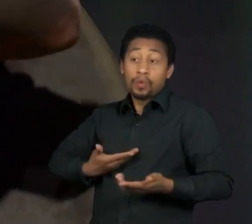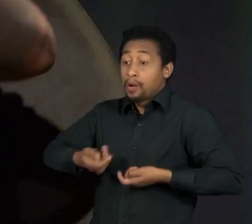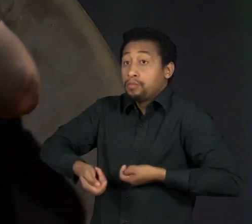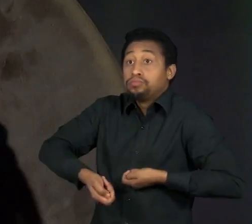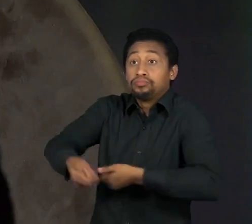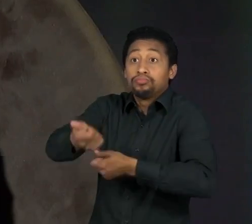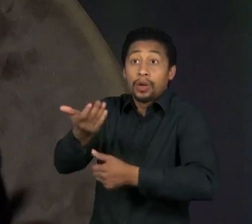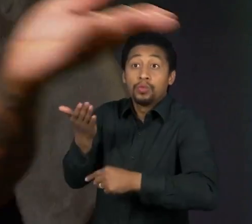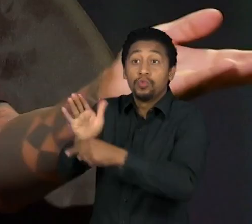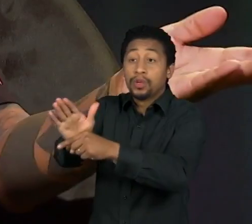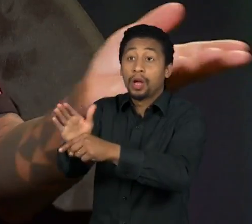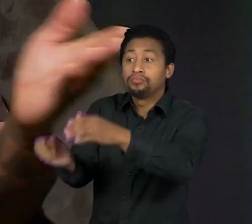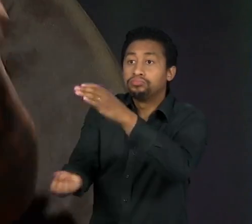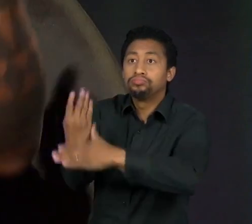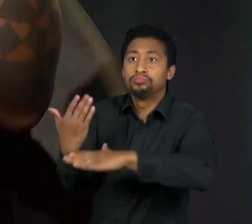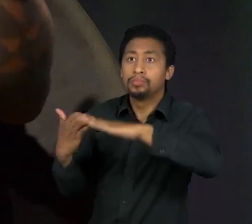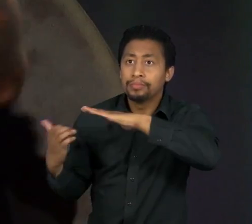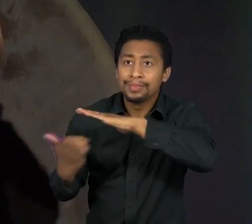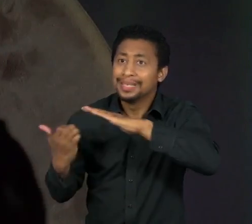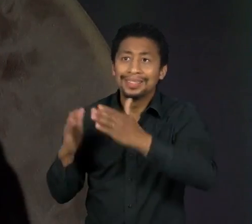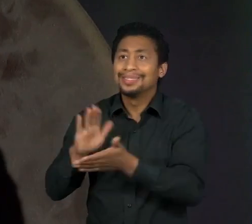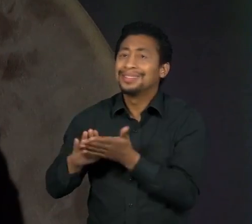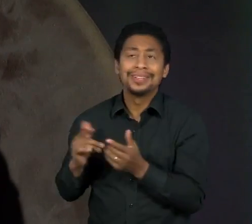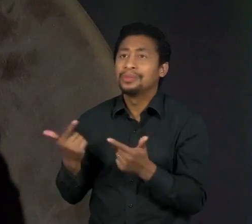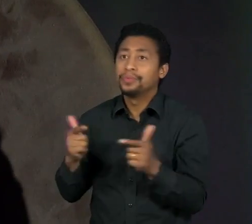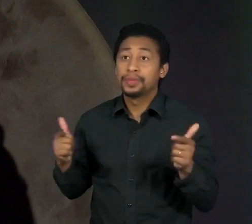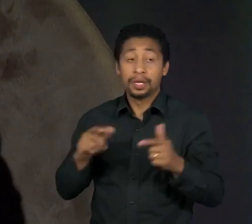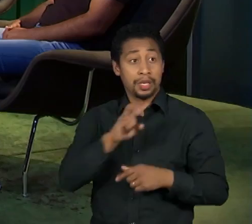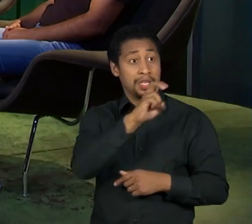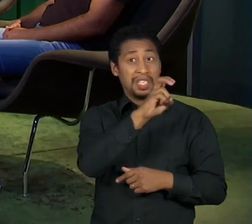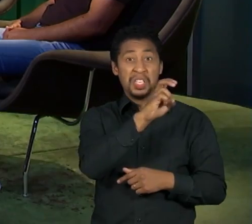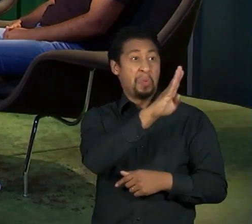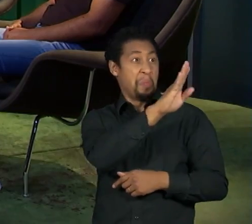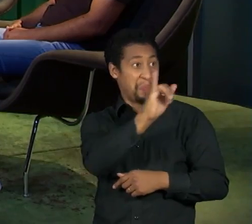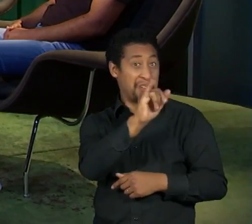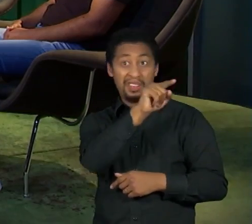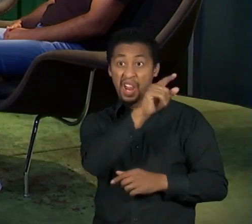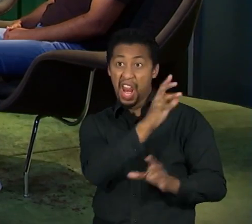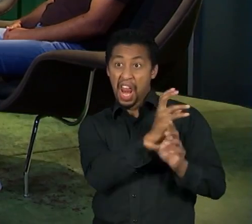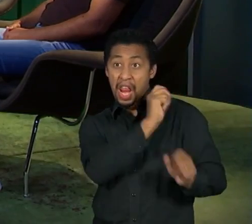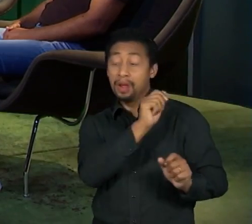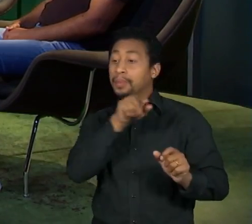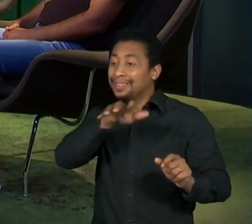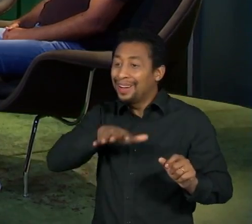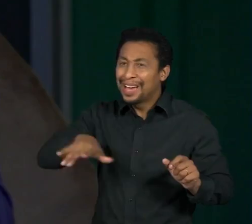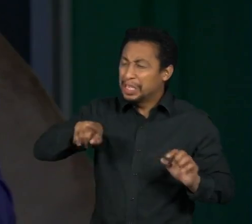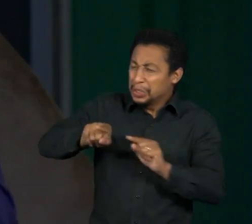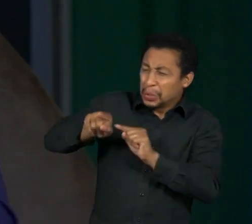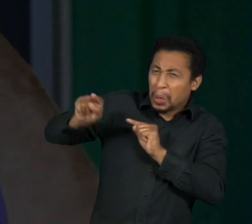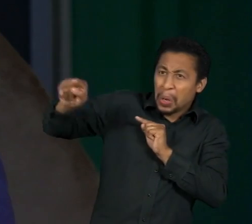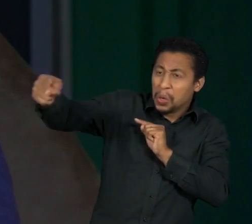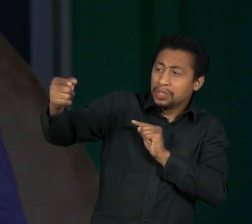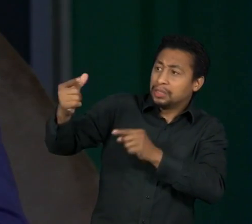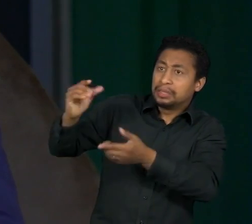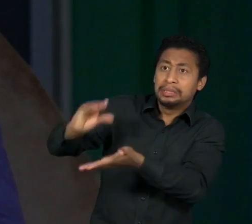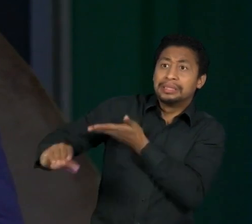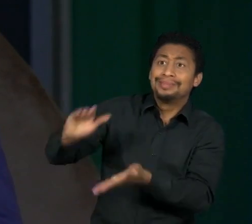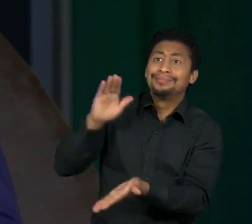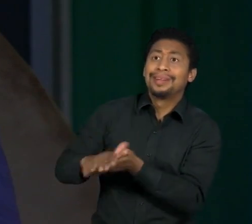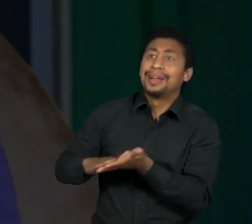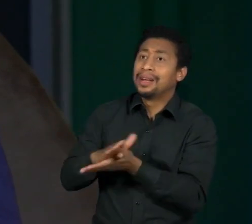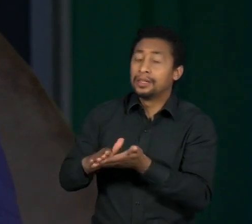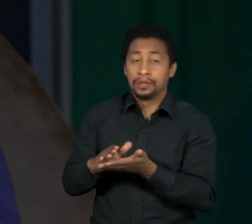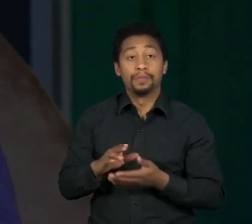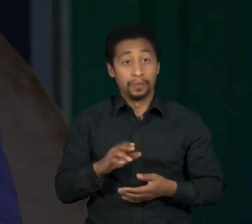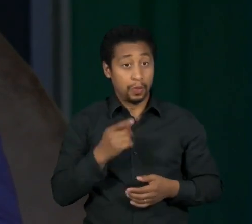você também, esses 6,5 bilhões não estão chegando nos territórios, justamente naqueles territórios que mais precisam. Olha, de acordo com a Unicef,